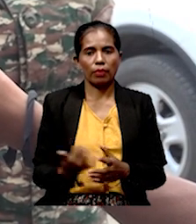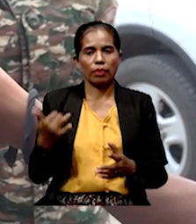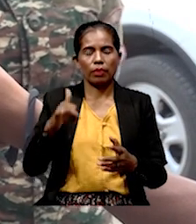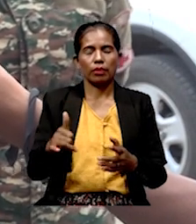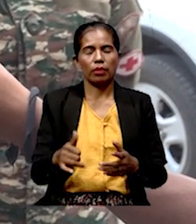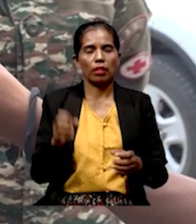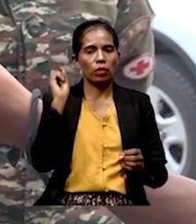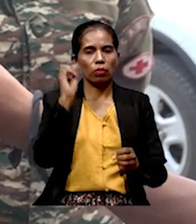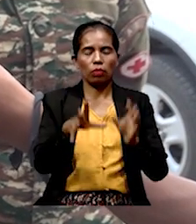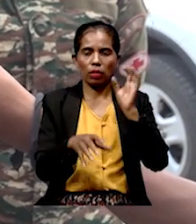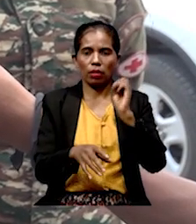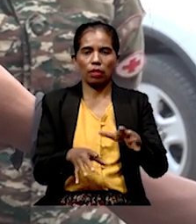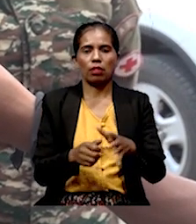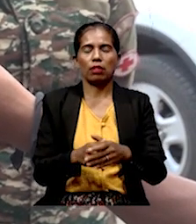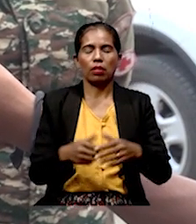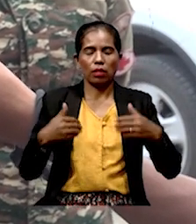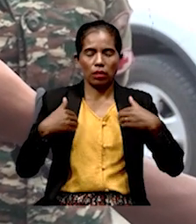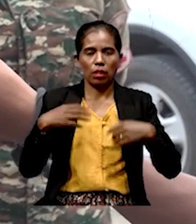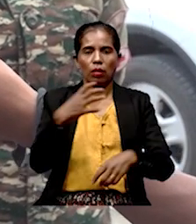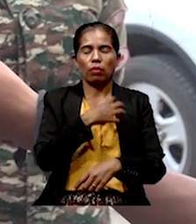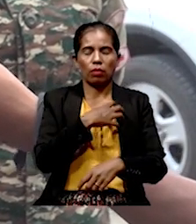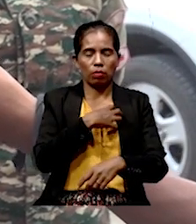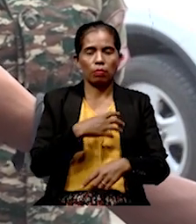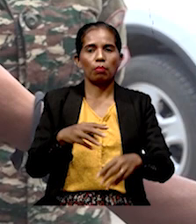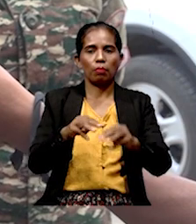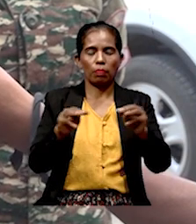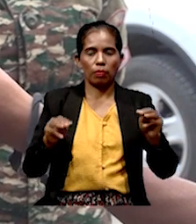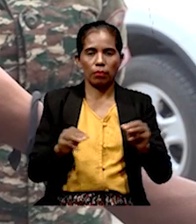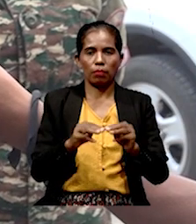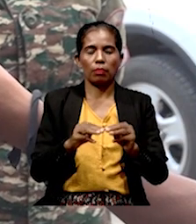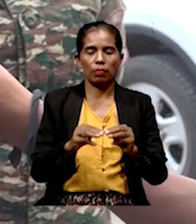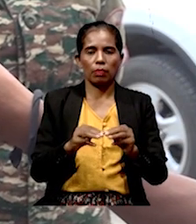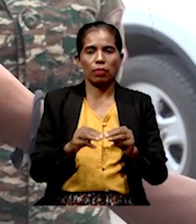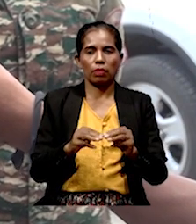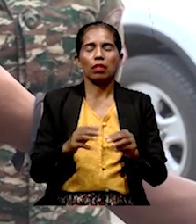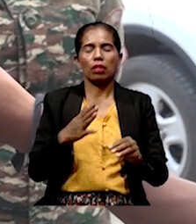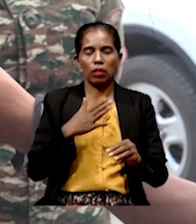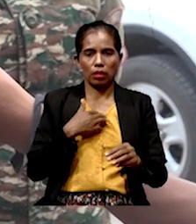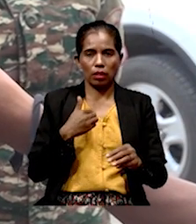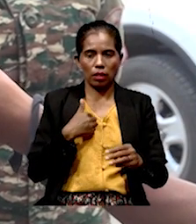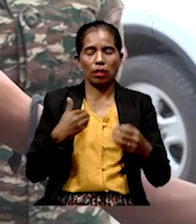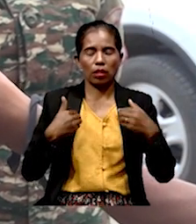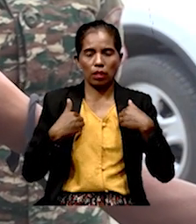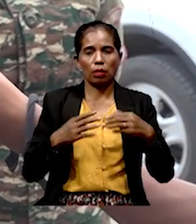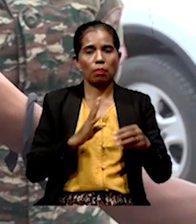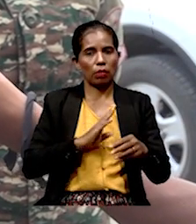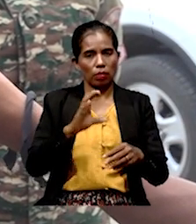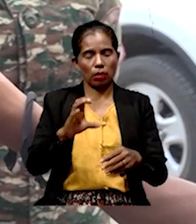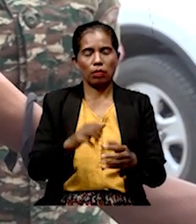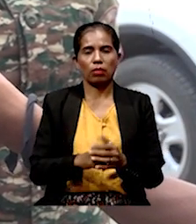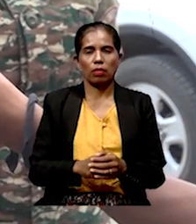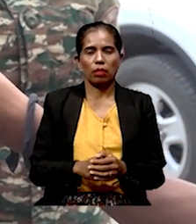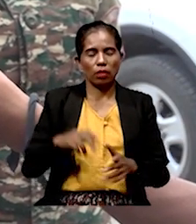mal né. Íamos esquadra boca vila, tanto ia lá no coto comandante boca vila né. Ita halona processo e balu como caso menor,